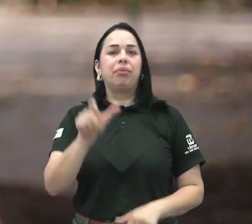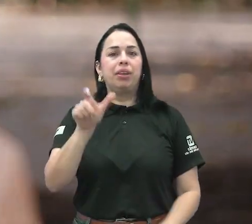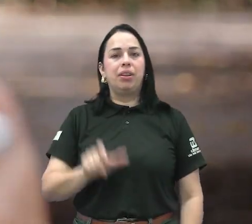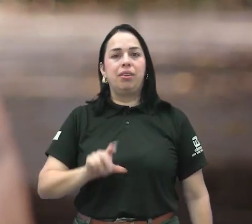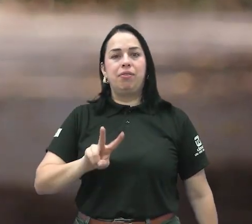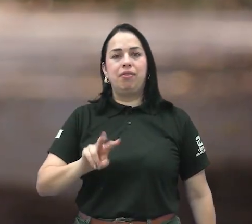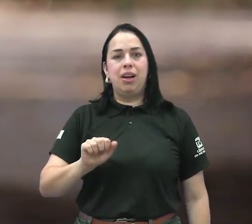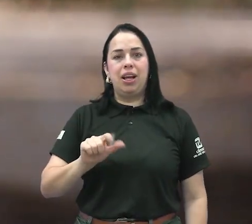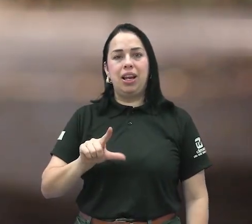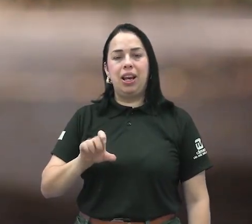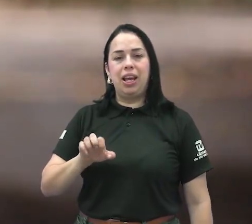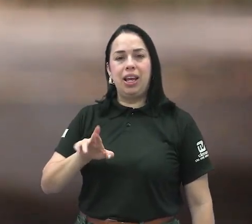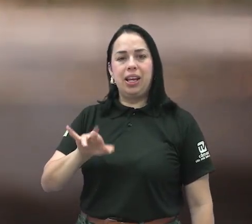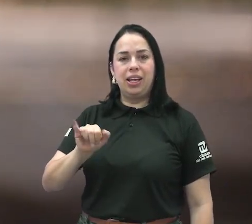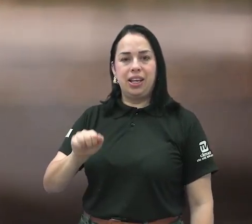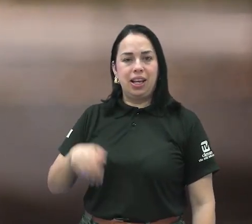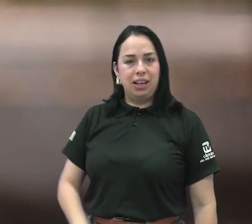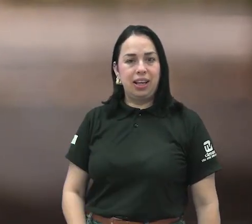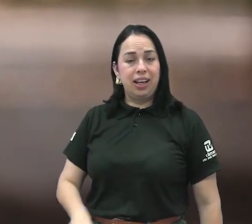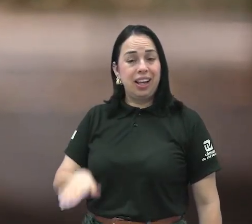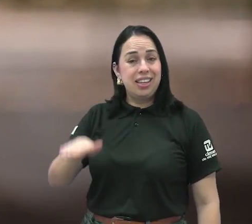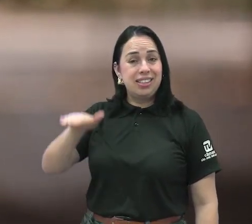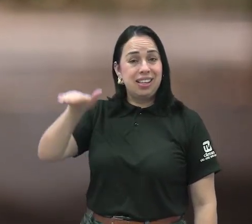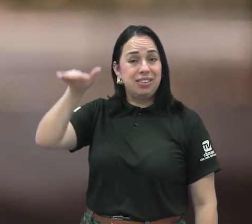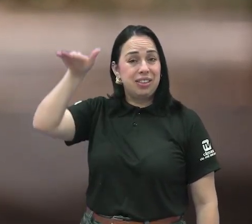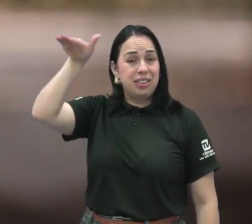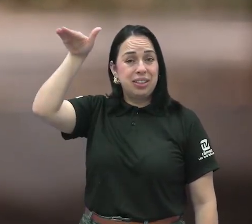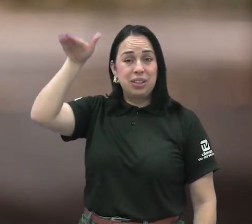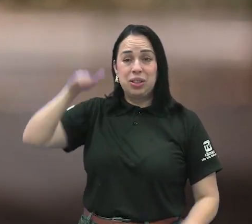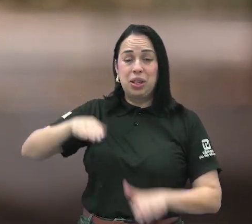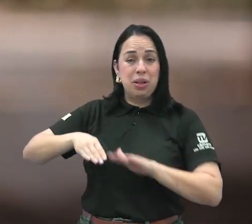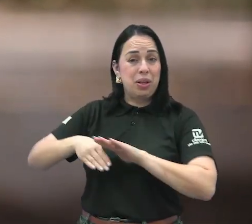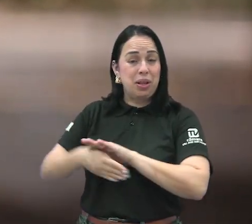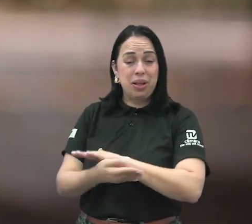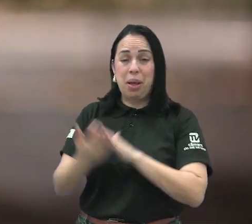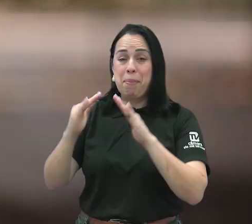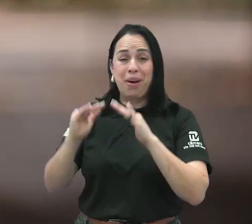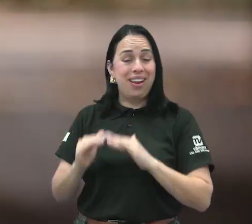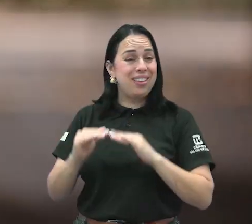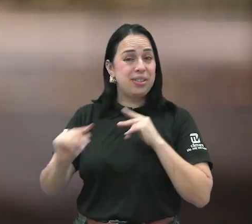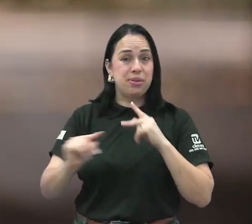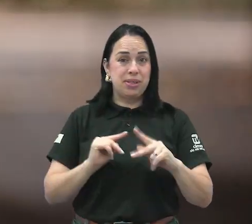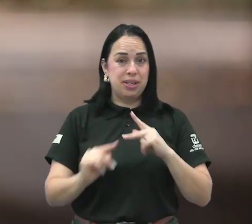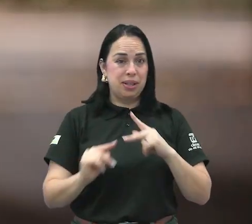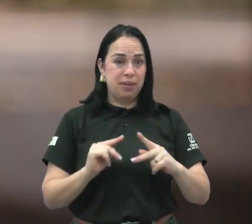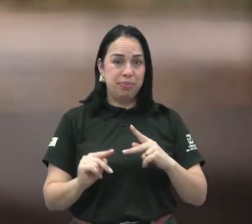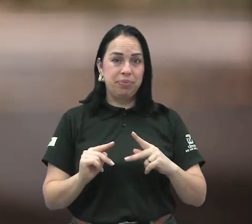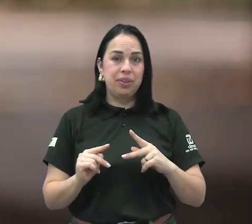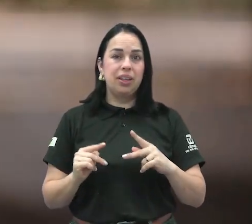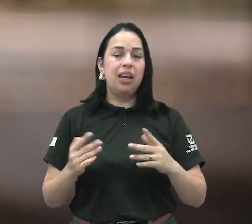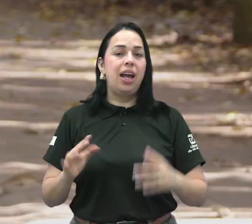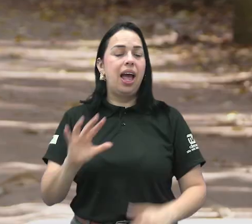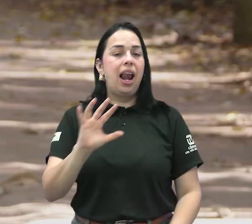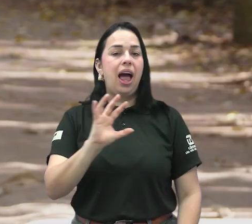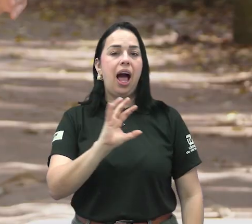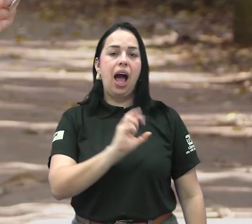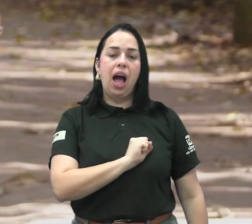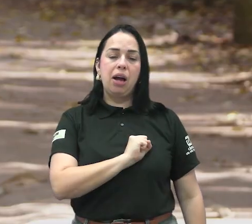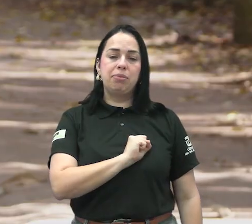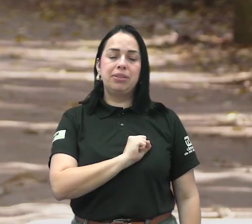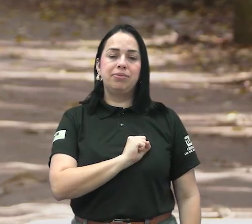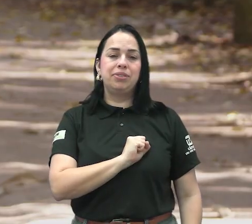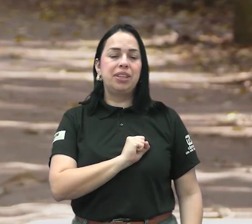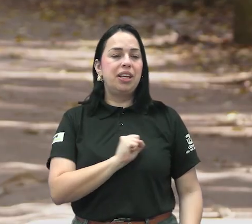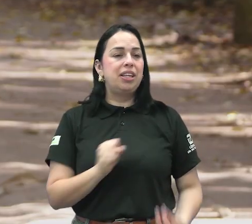A Valéria nasceu, cresceu e viveu a vida toda até hoje em São José dos Campos. Ela ama